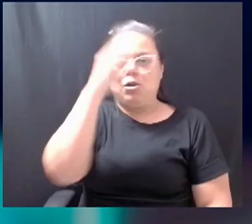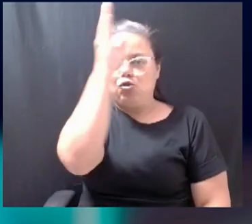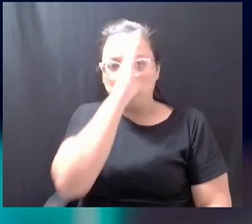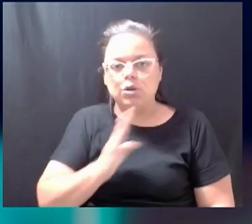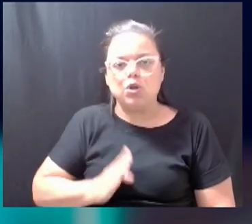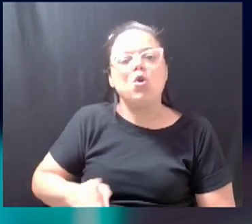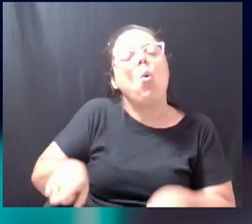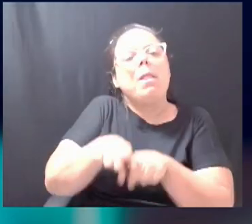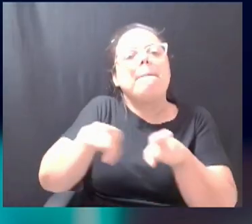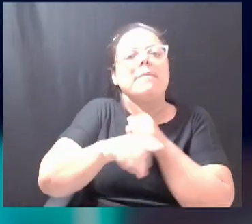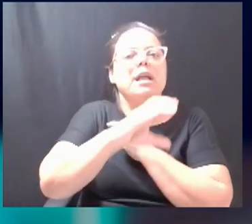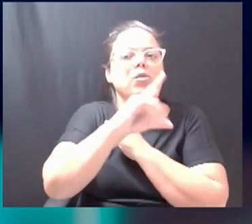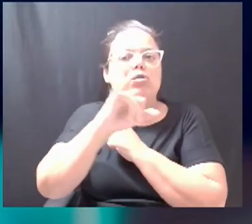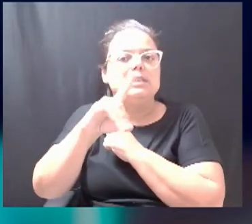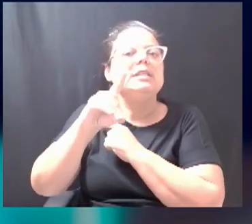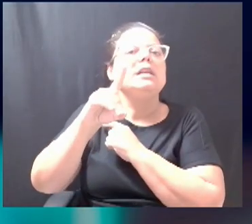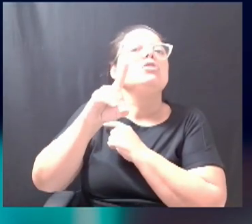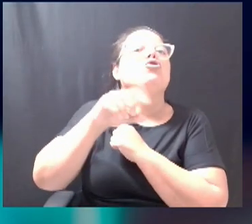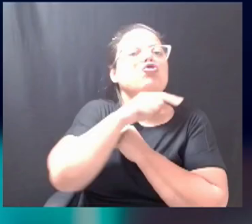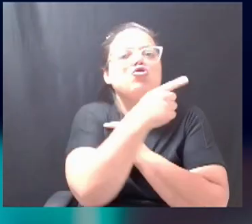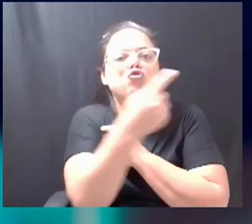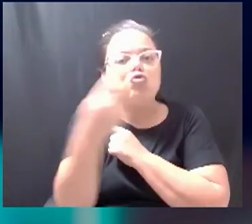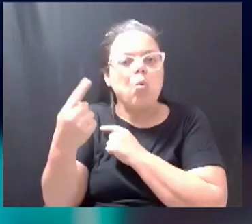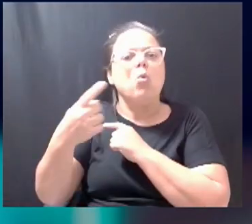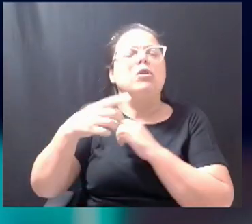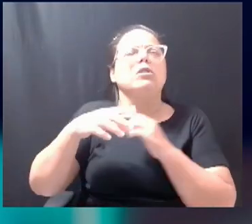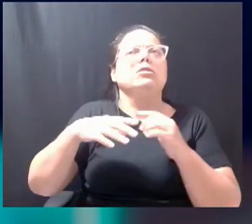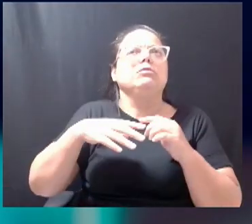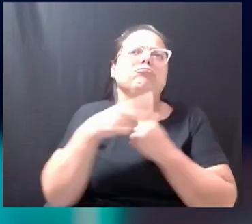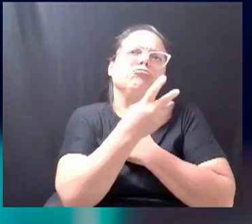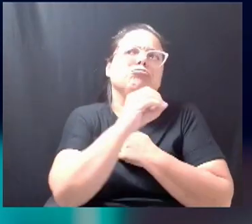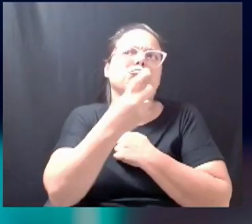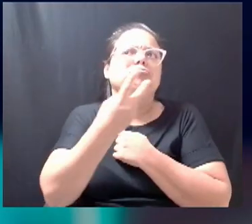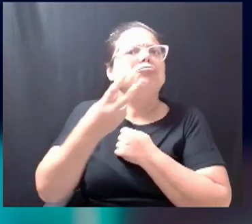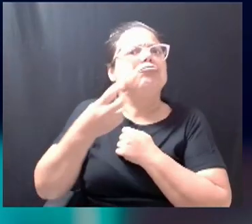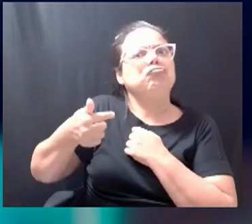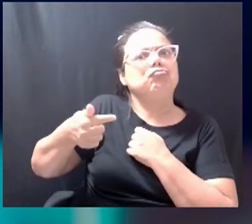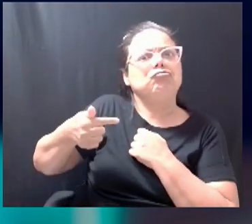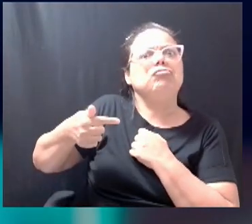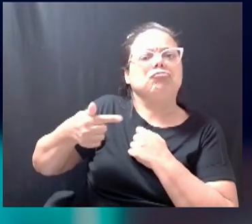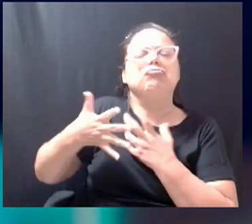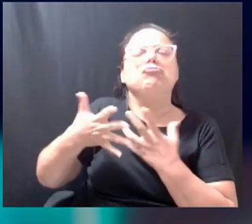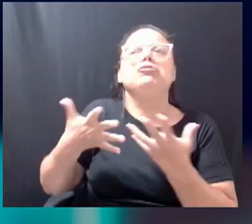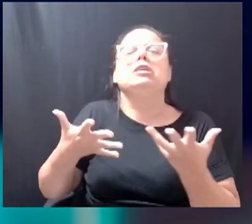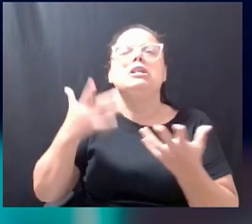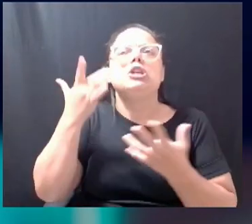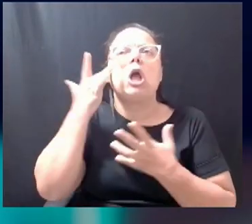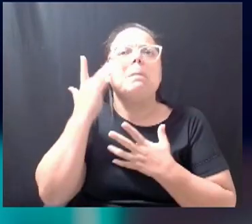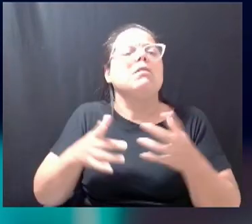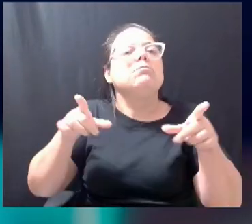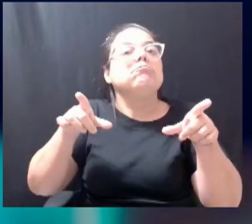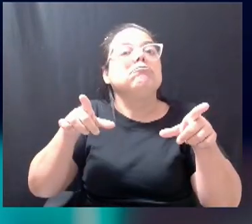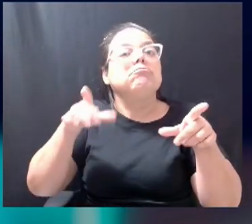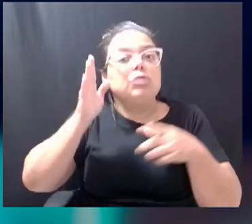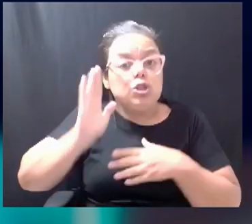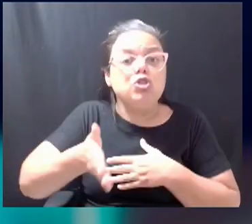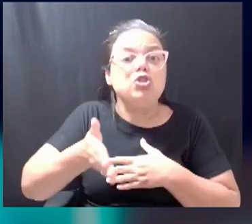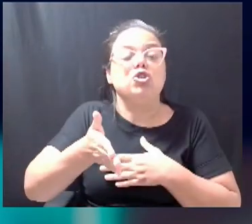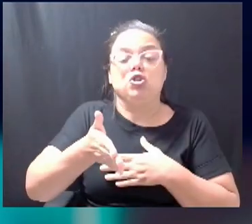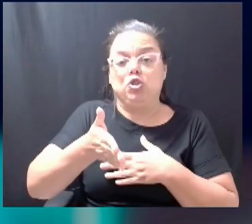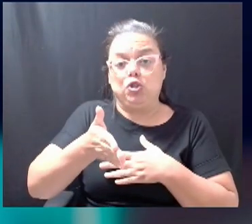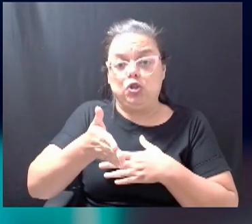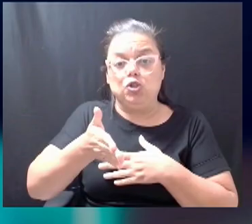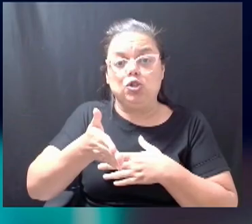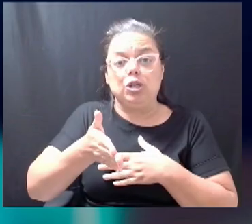né, inicie aí por volta de 2027, se eu não estou enganada, a CID-11 já coloca, que é o código, né, das